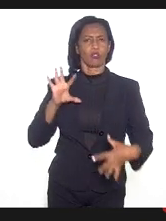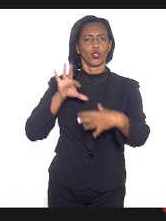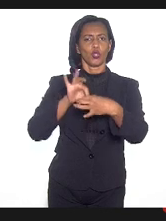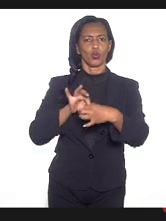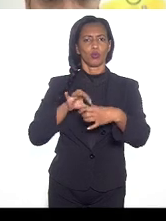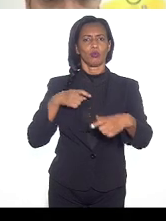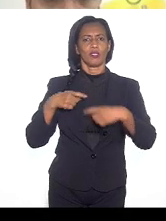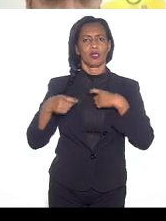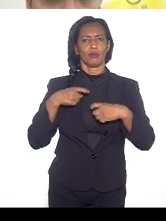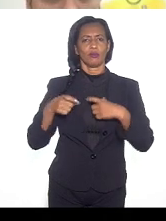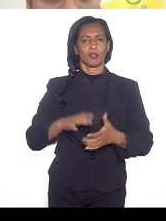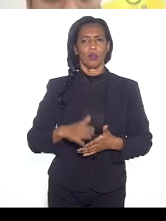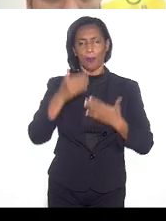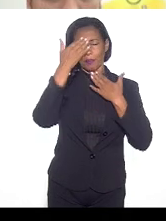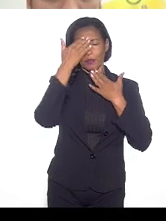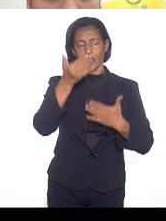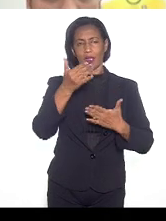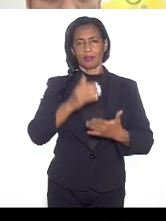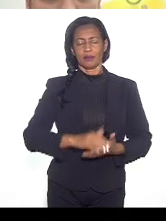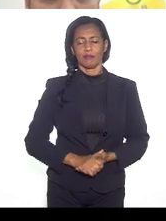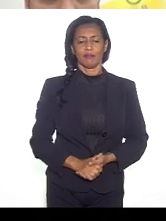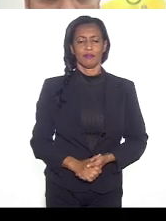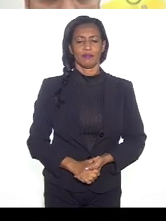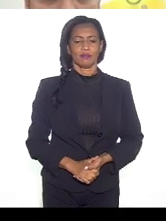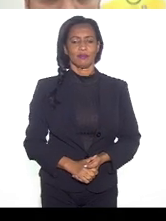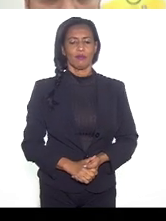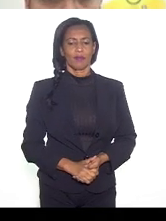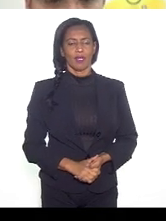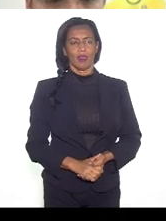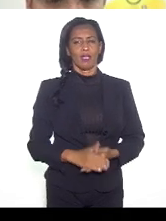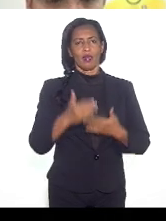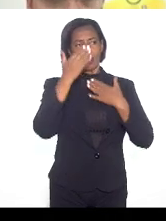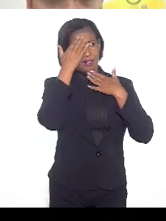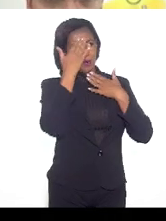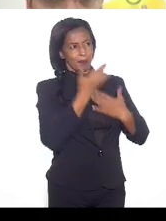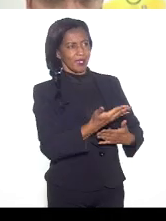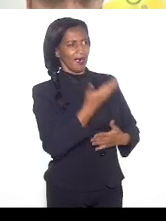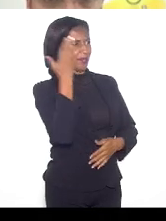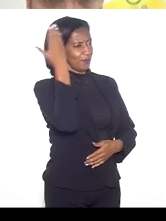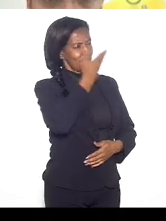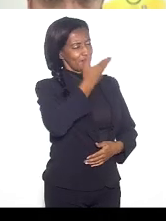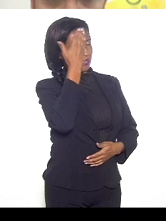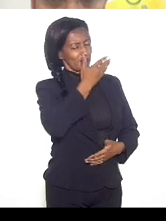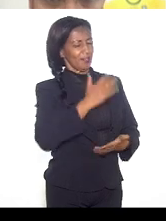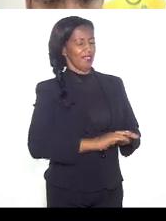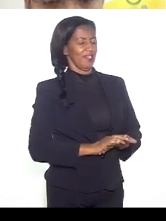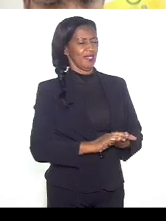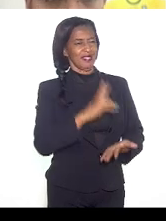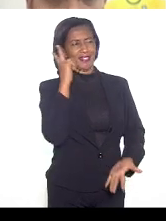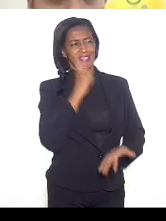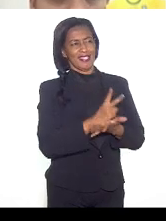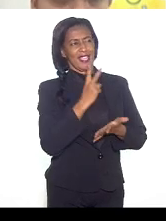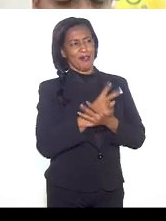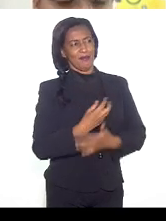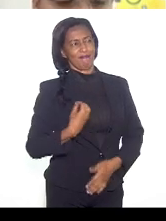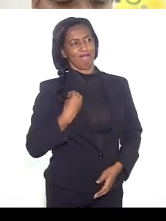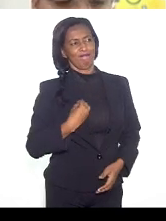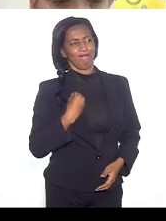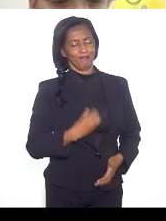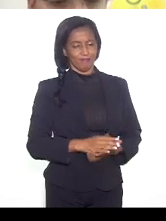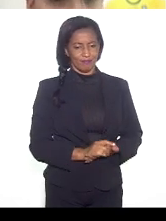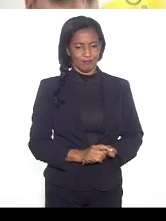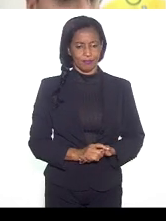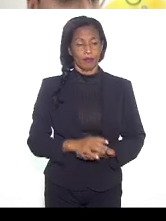luta. Obrigado. Obrigado, querido deputado Eliomar. Obrigado pela presença sempre atuante.